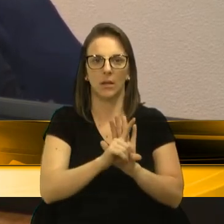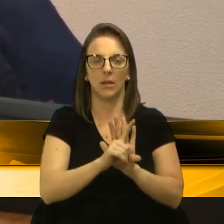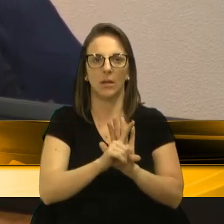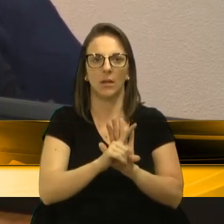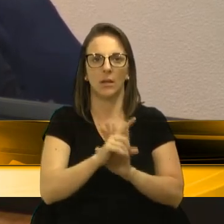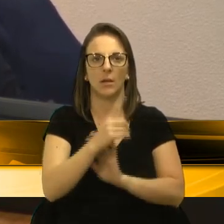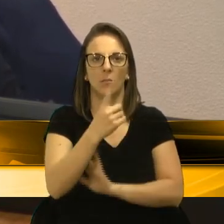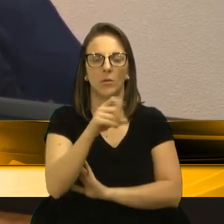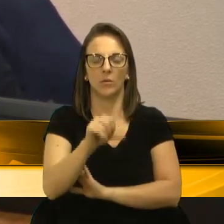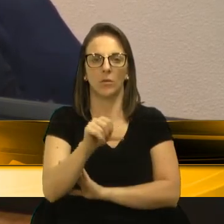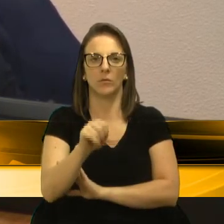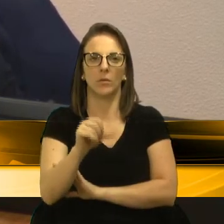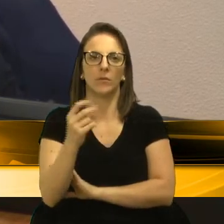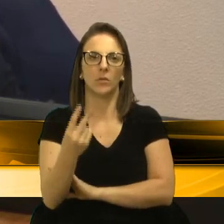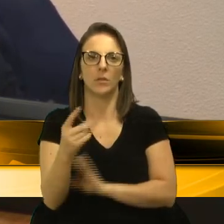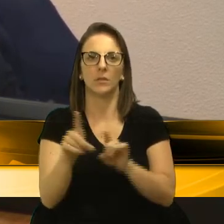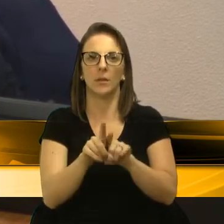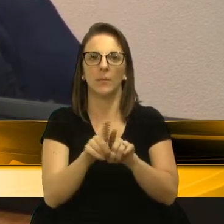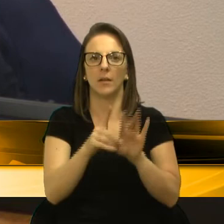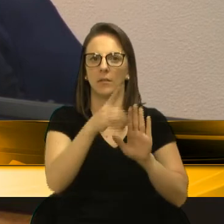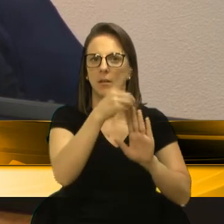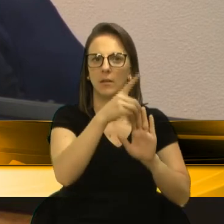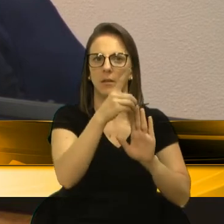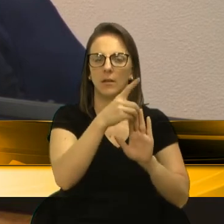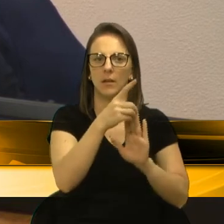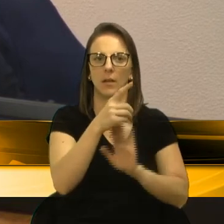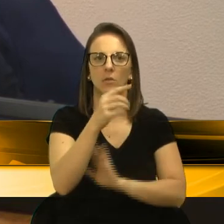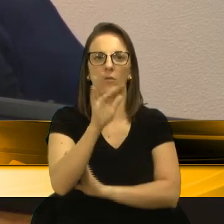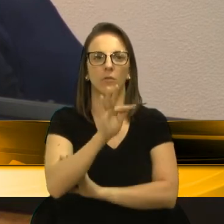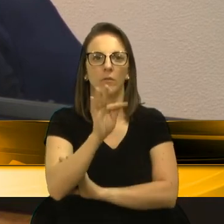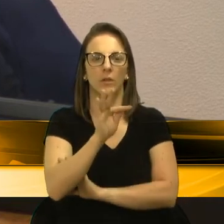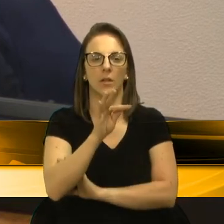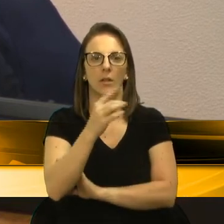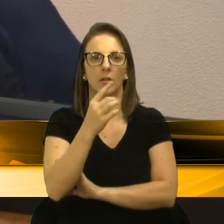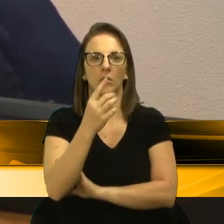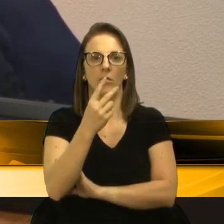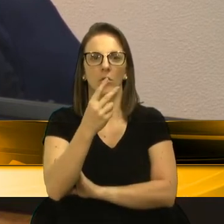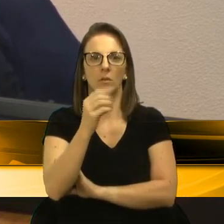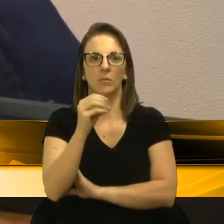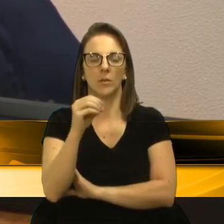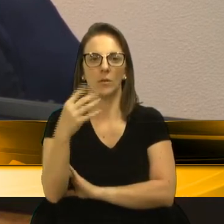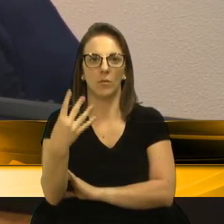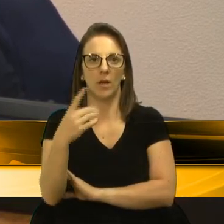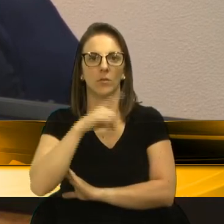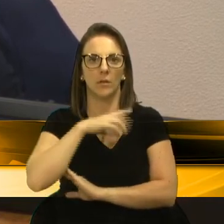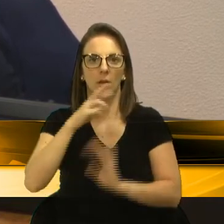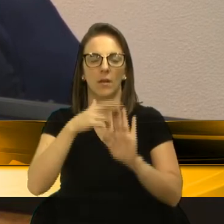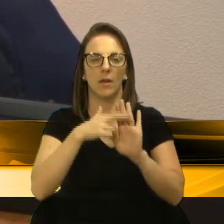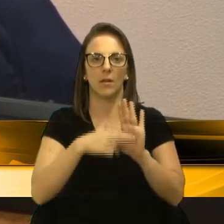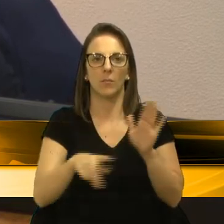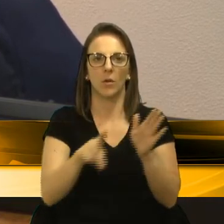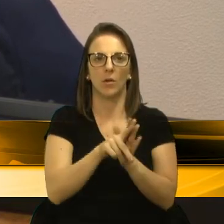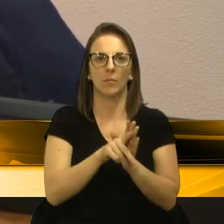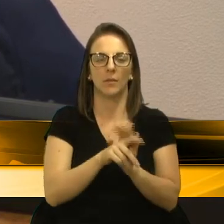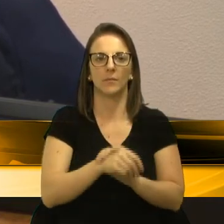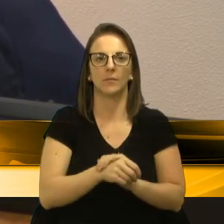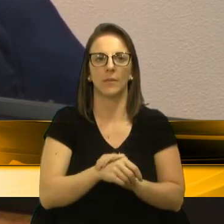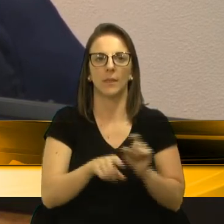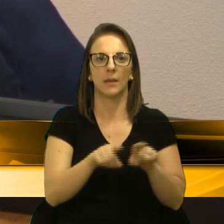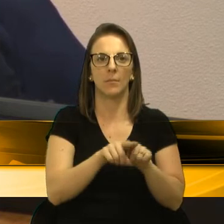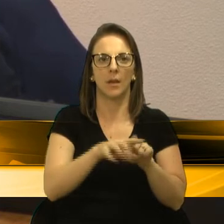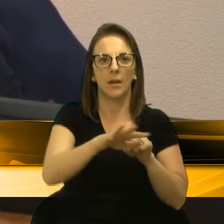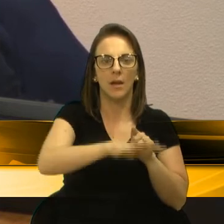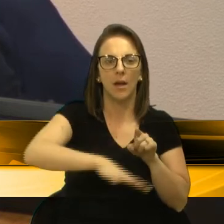Decreto 44.419, de 26 de fevereiro de 2004, que a regulamenta. C. Da área permeável resultante da aplicação da taxa